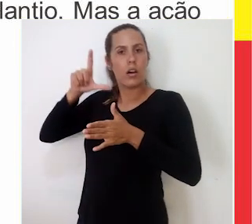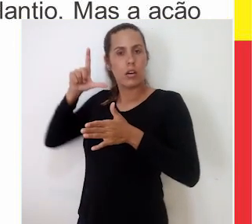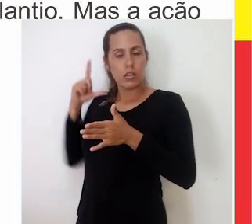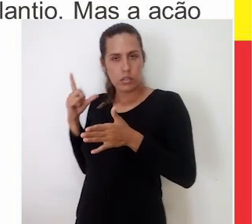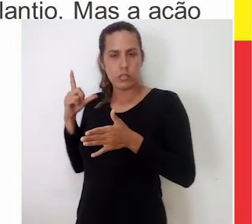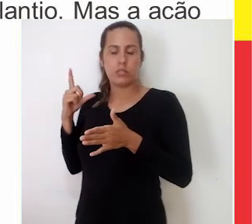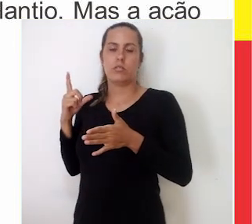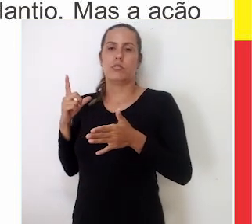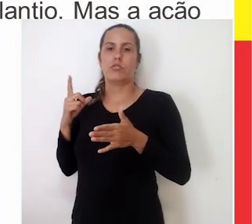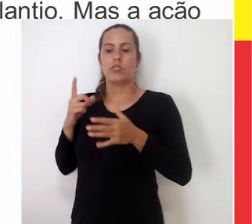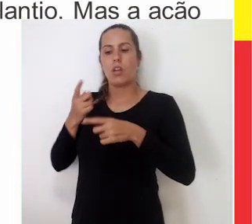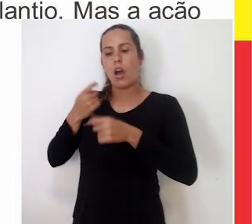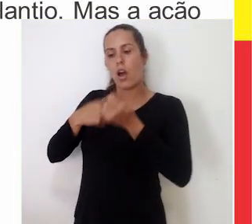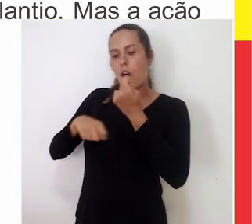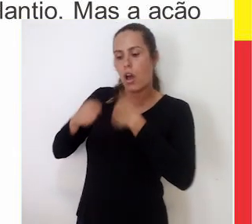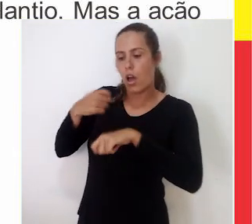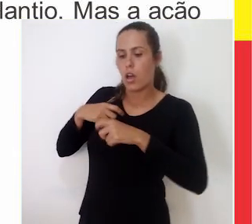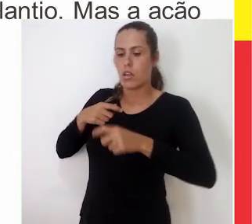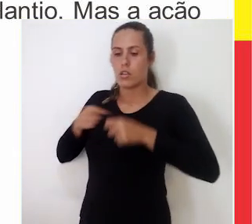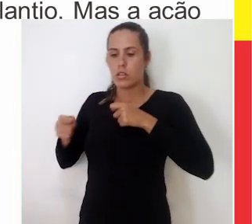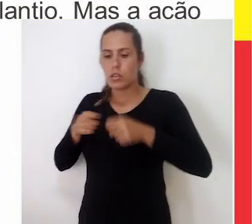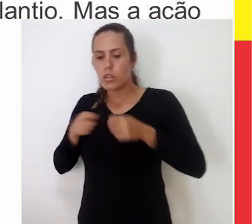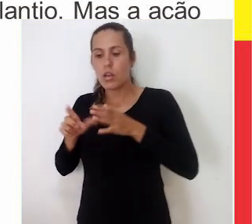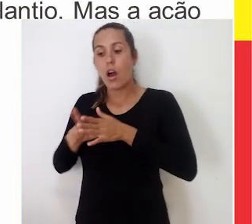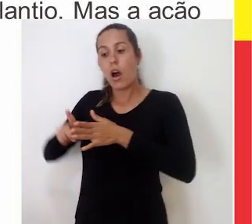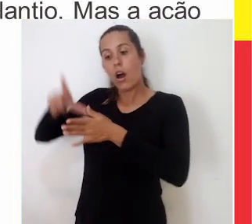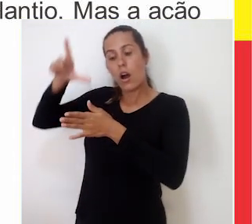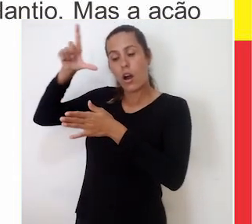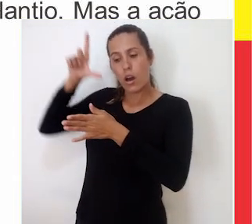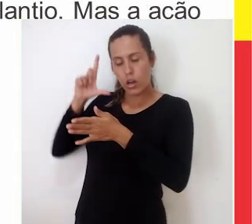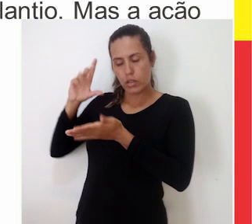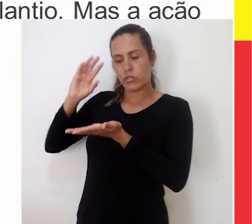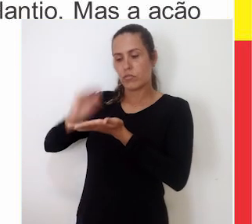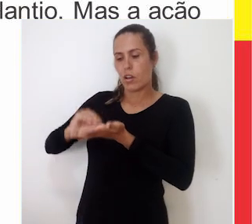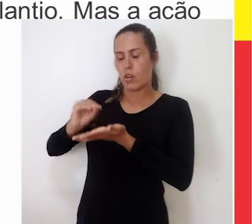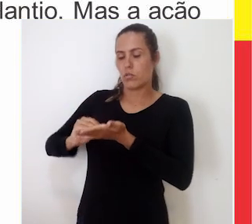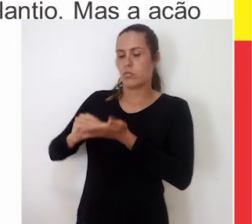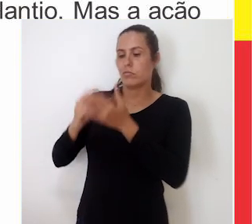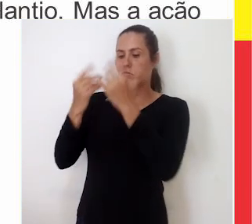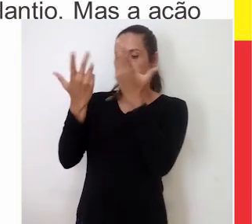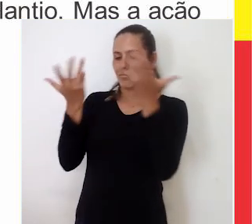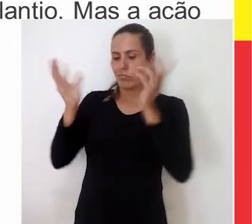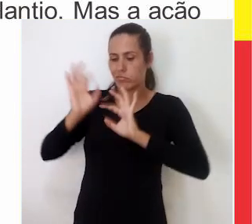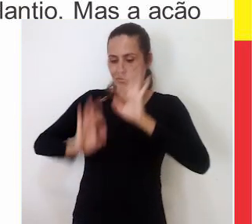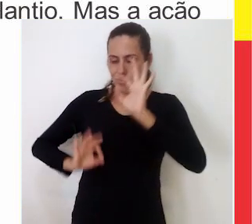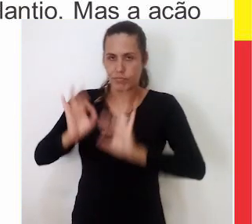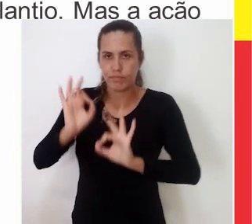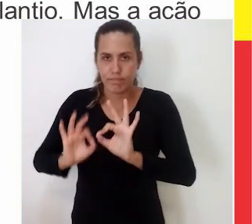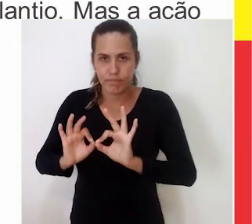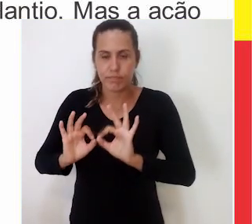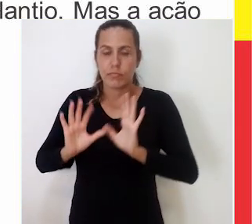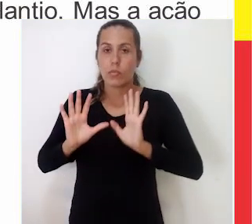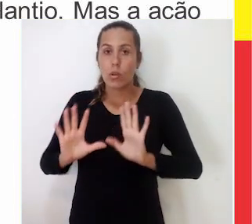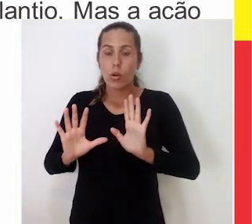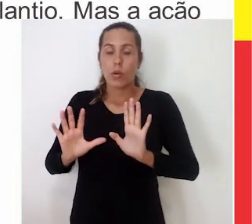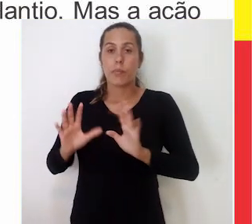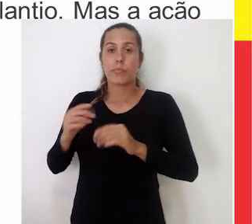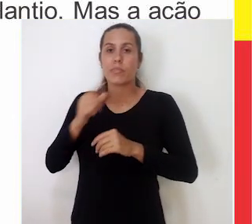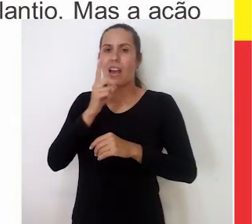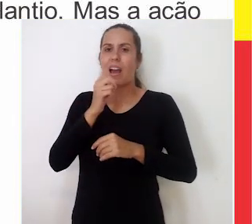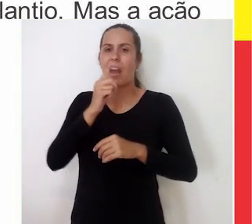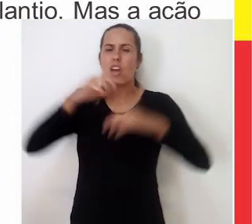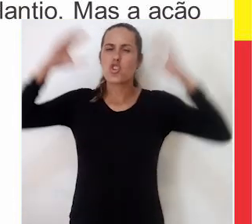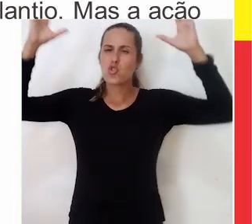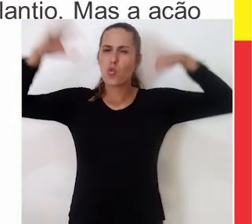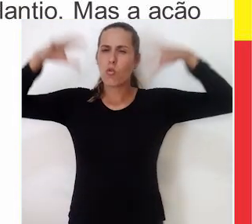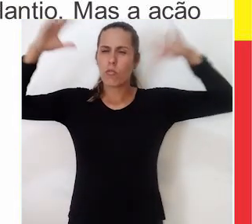falta de coordenação, da falta de urbanização, a água, ela enchia, entrava